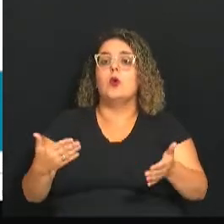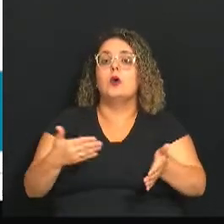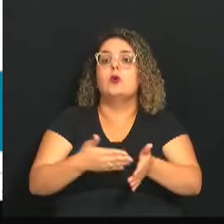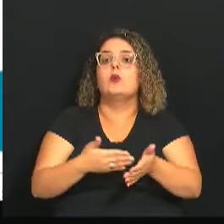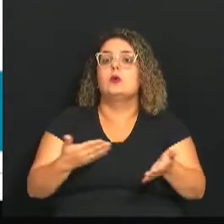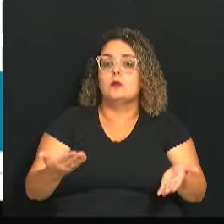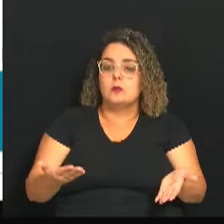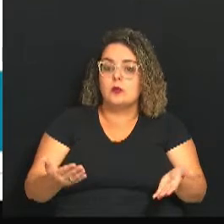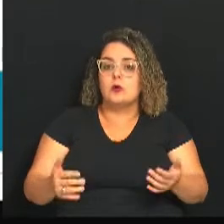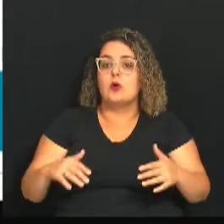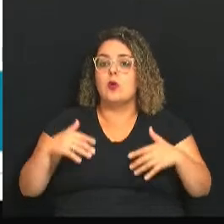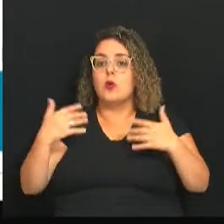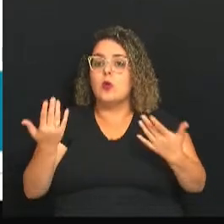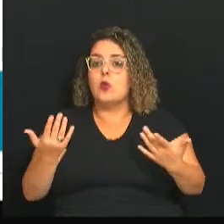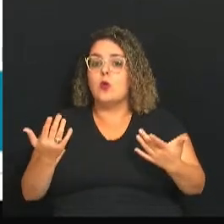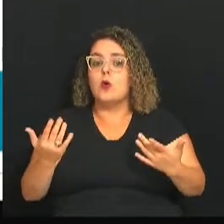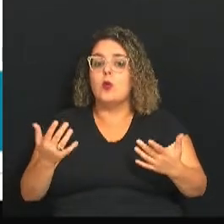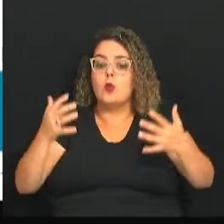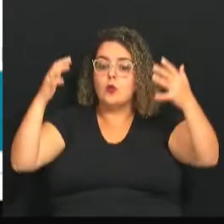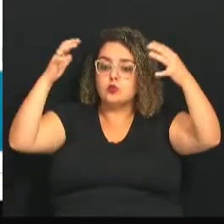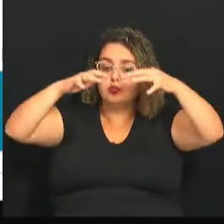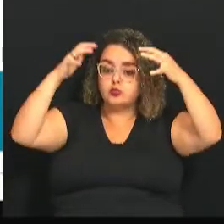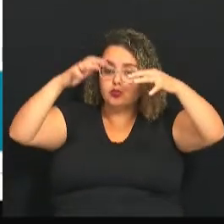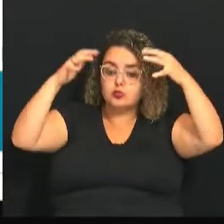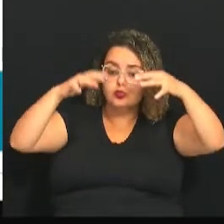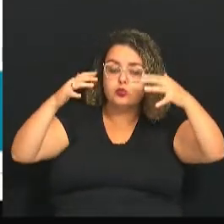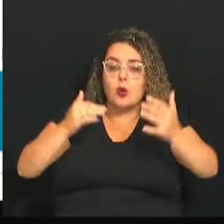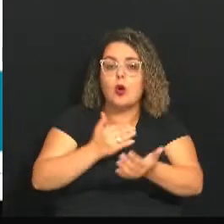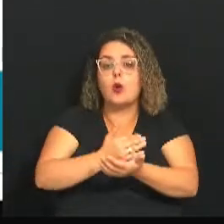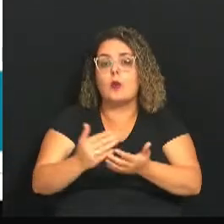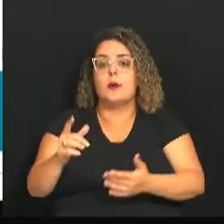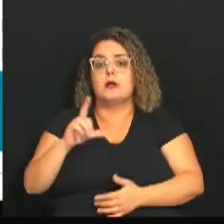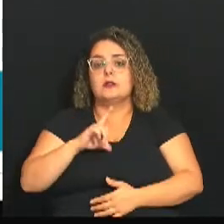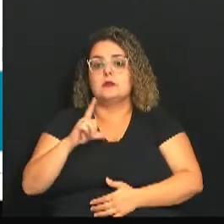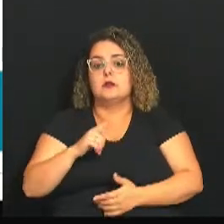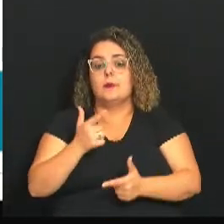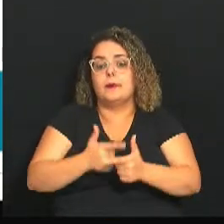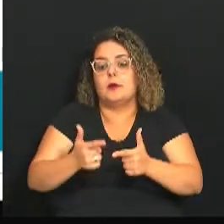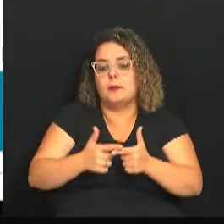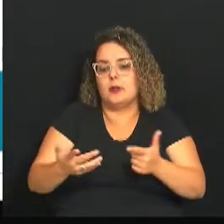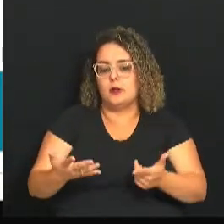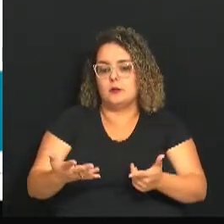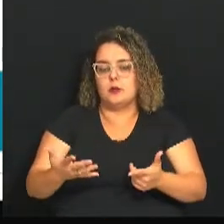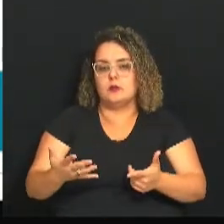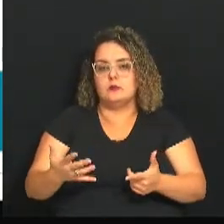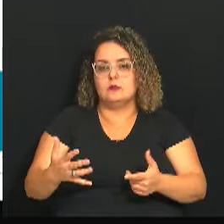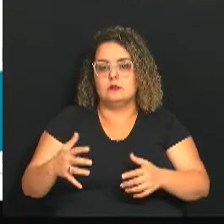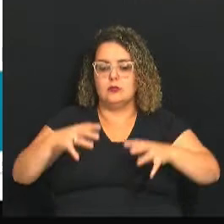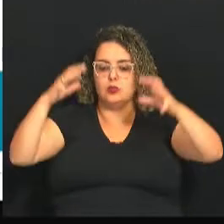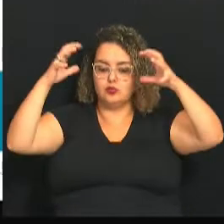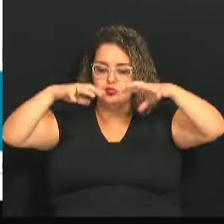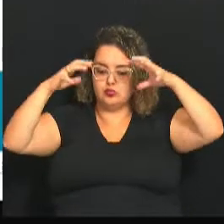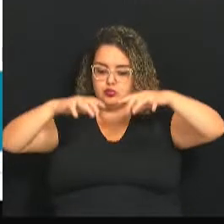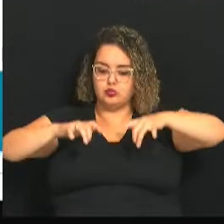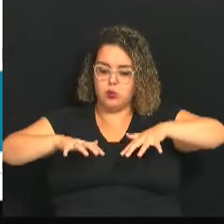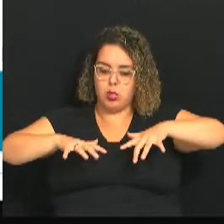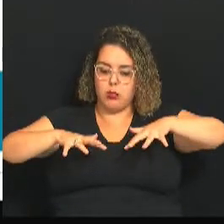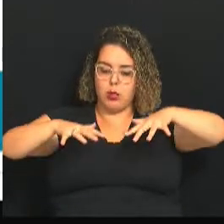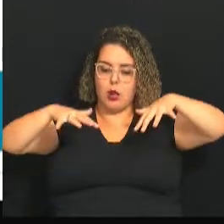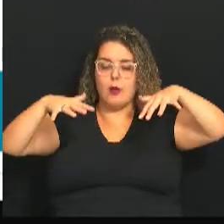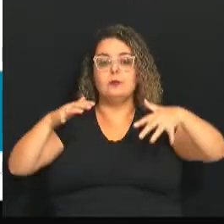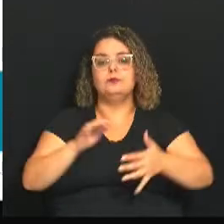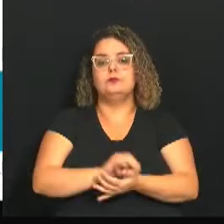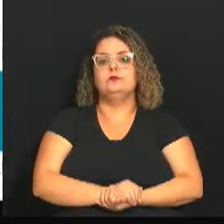volume, de qual intensidade de chuva que cada região começa a ter problemas de alagamento. A gente busca também